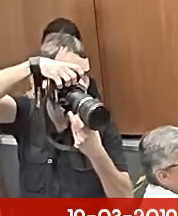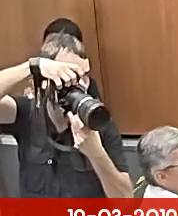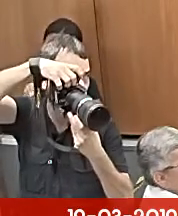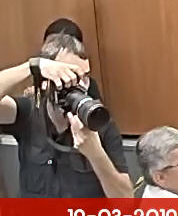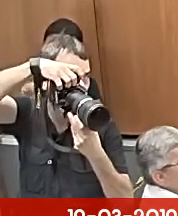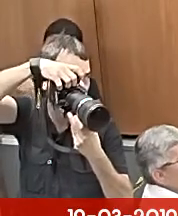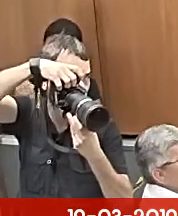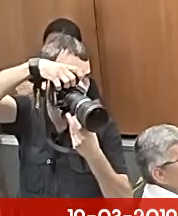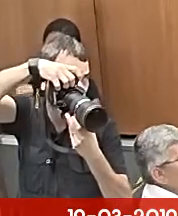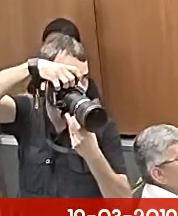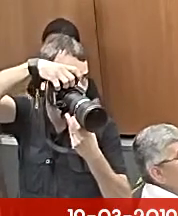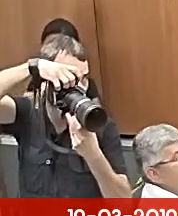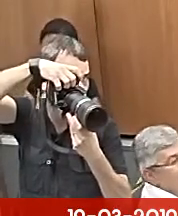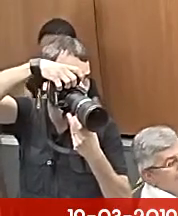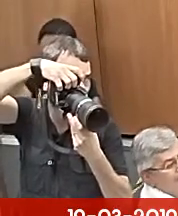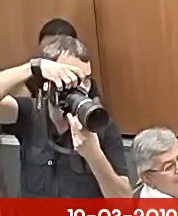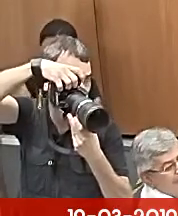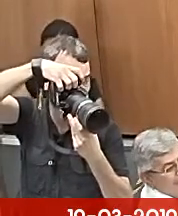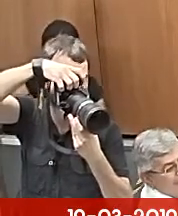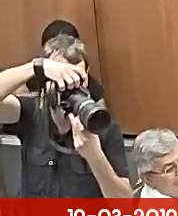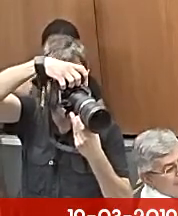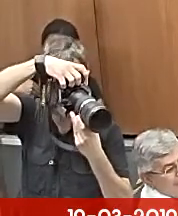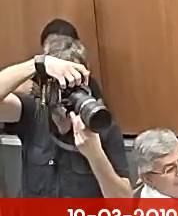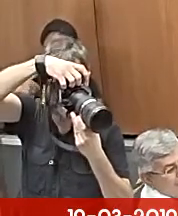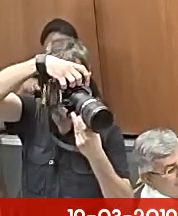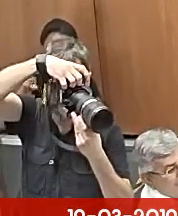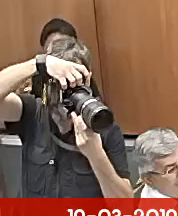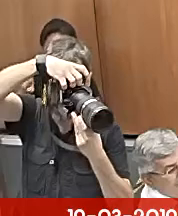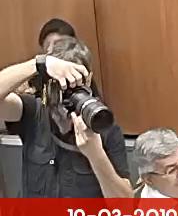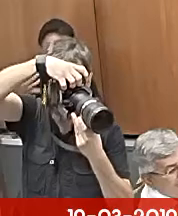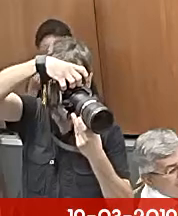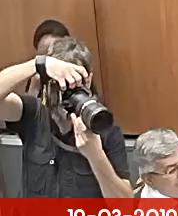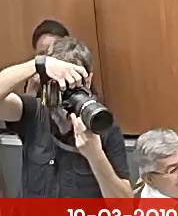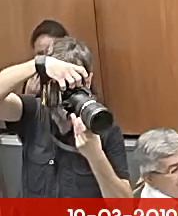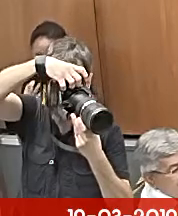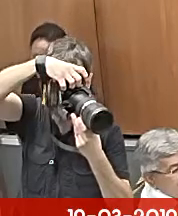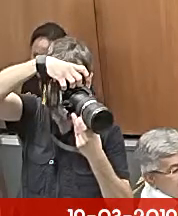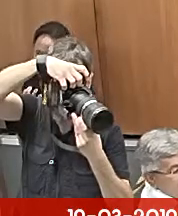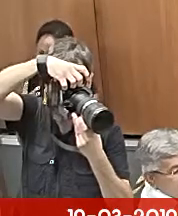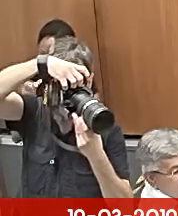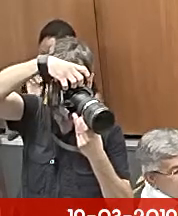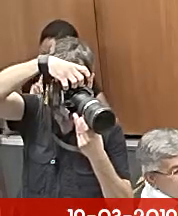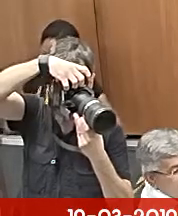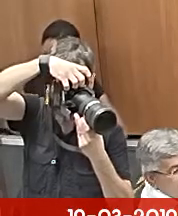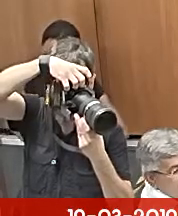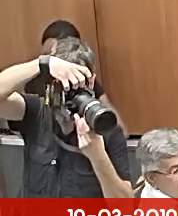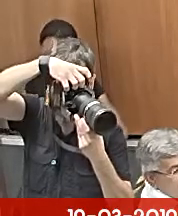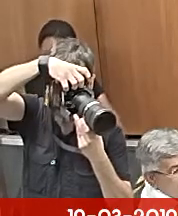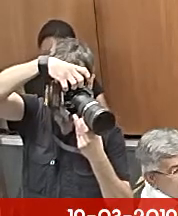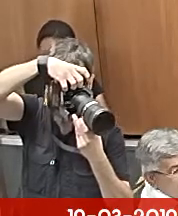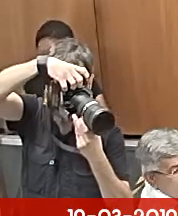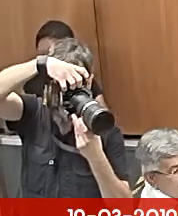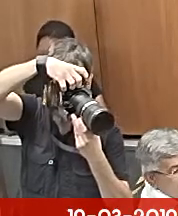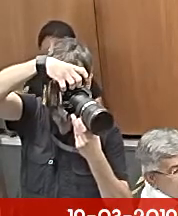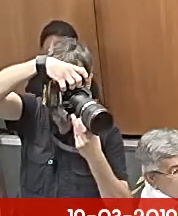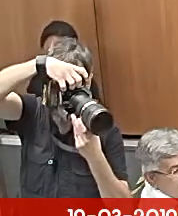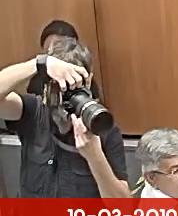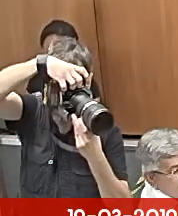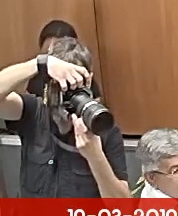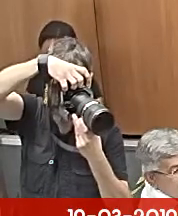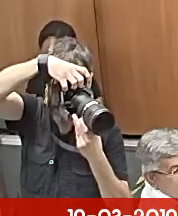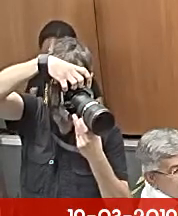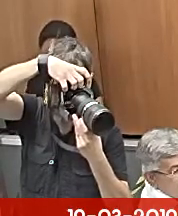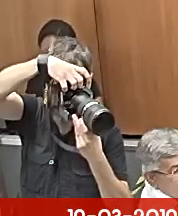as necessidades da eficiência talvez ela pudesse dar mais visibilidade para nossa causa e ajudar que a gente conseguisse levar o